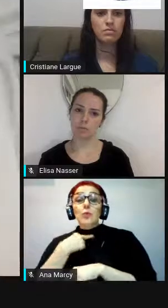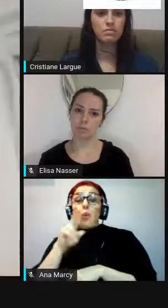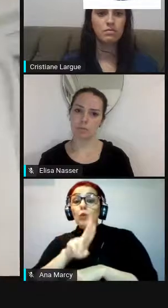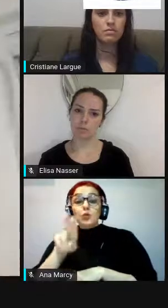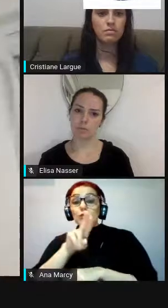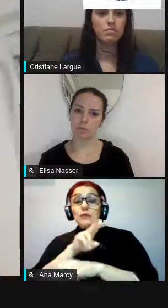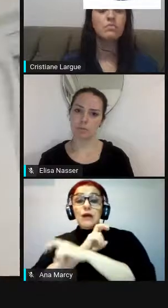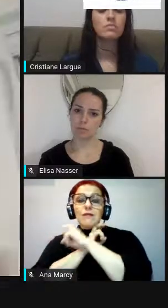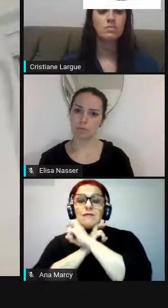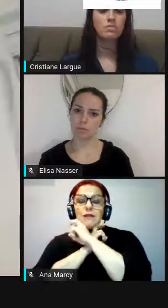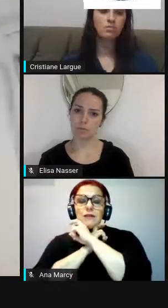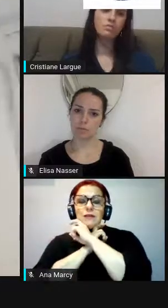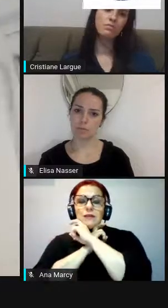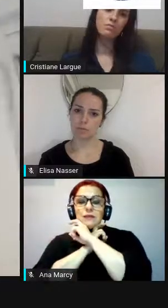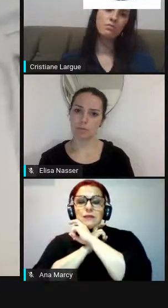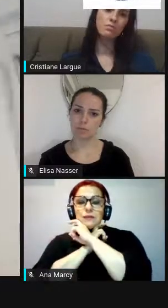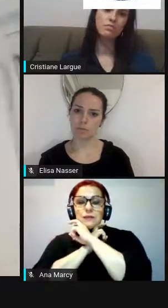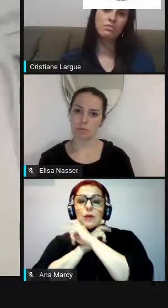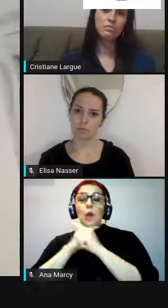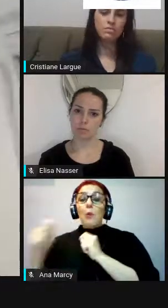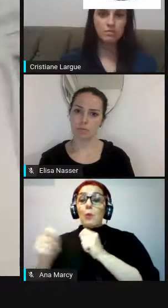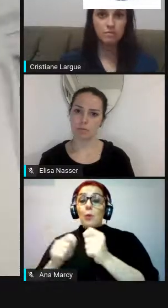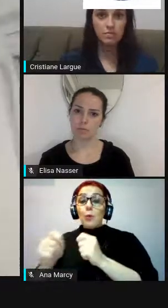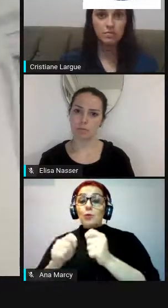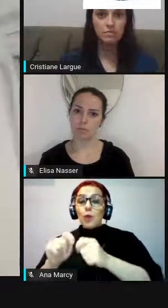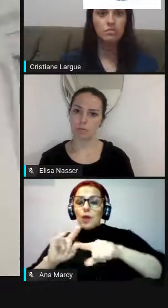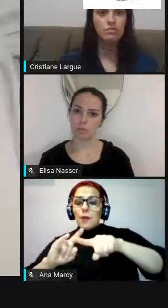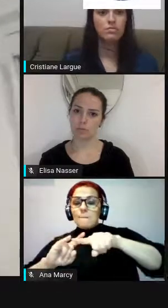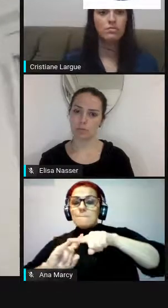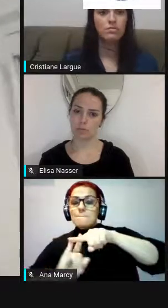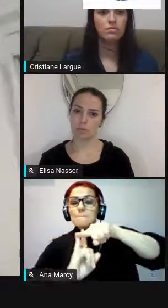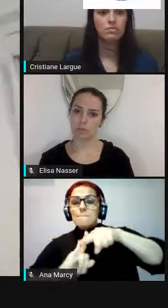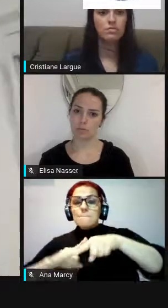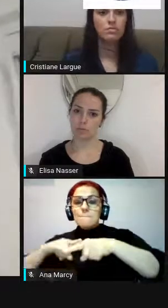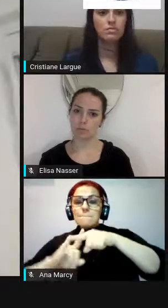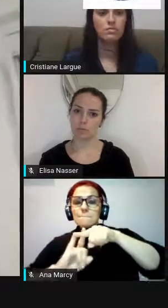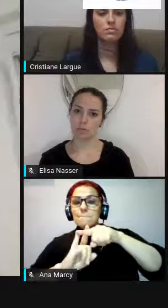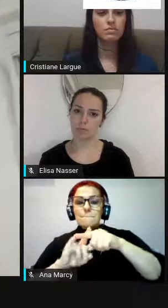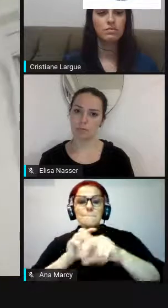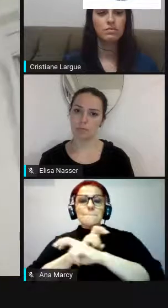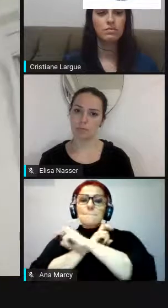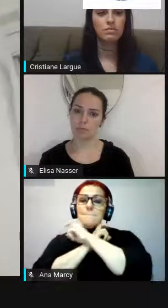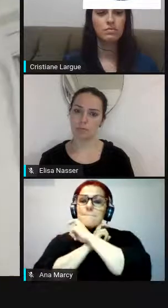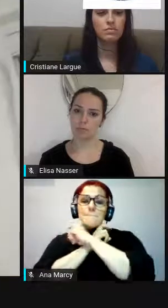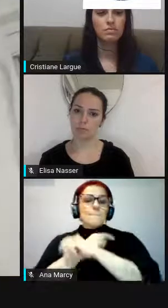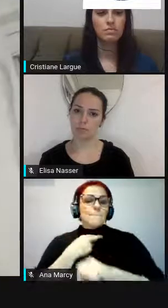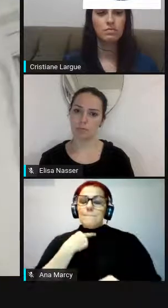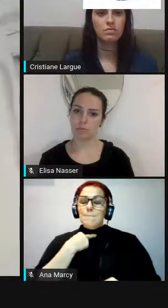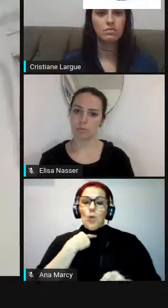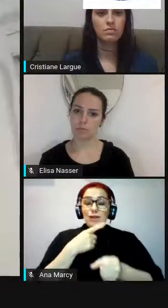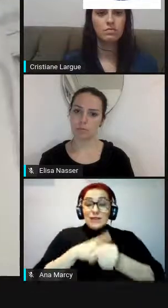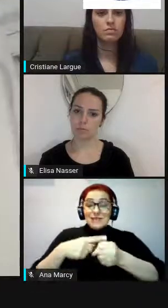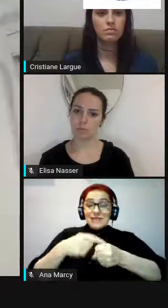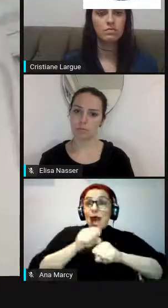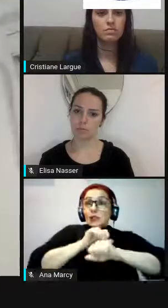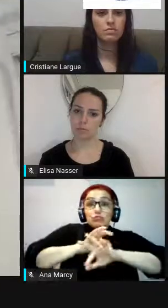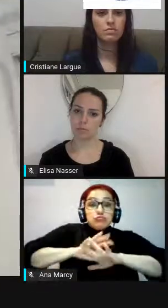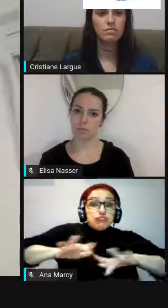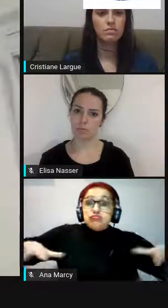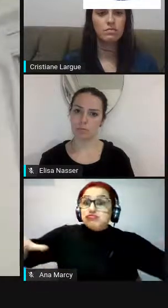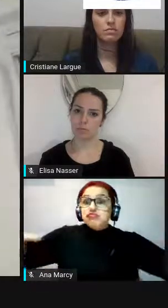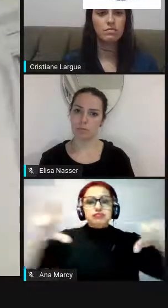pode utilizar veneno que é o caso do manejo de uma série A um morcego urbanos eles estão por tudo né certamente